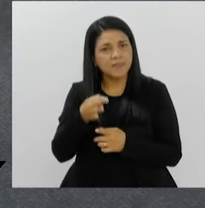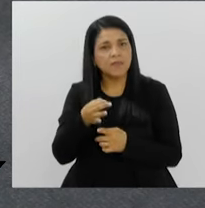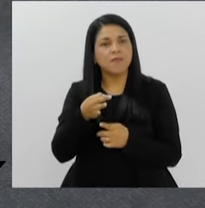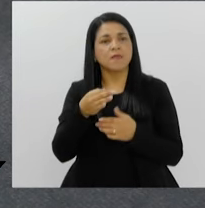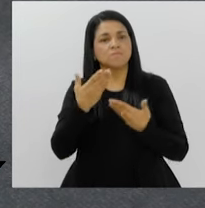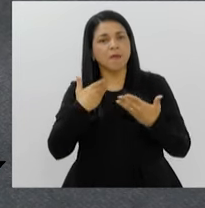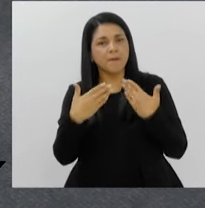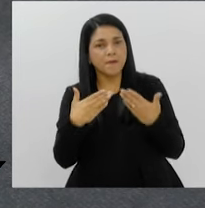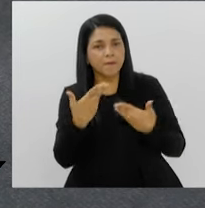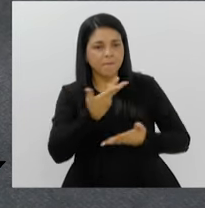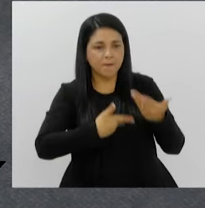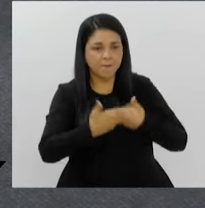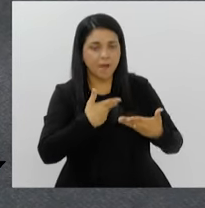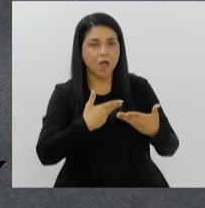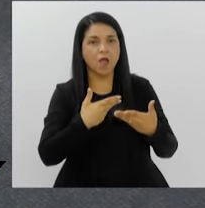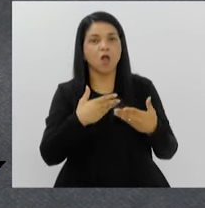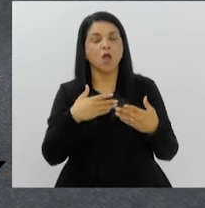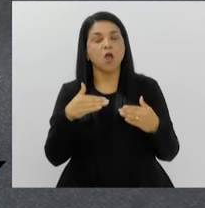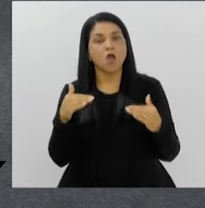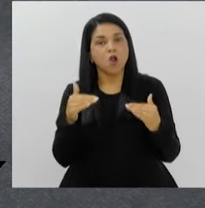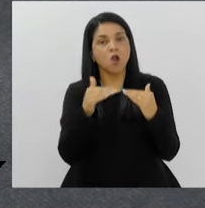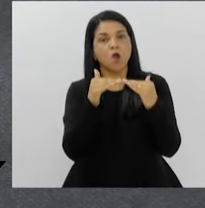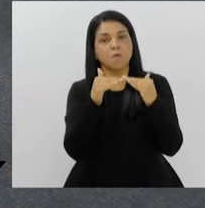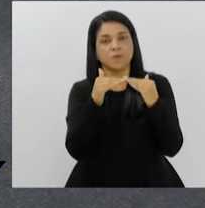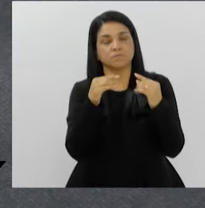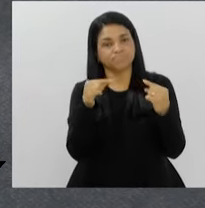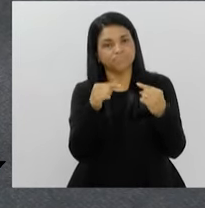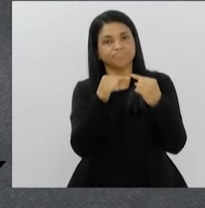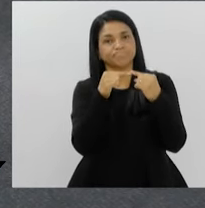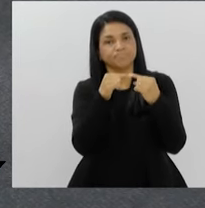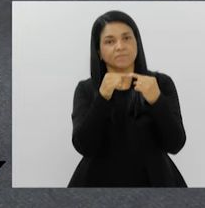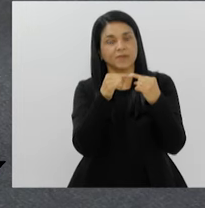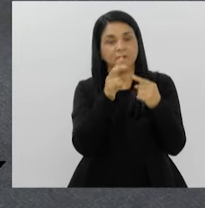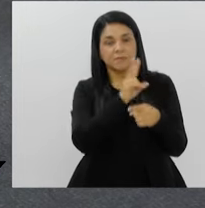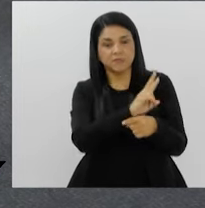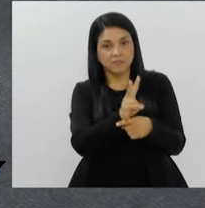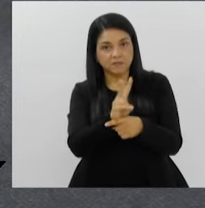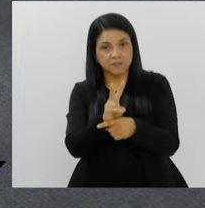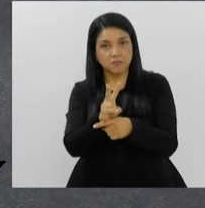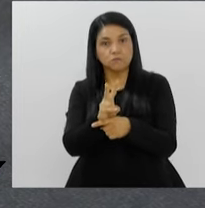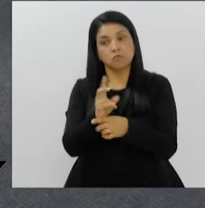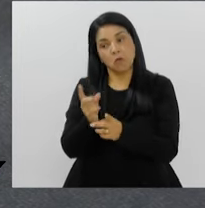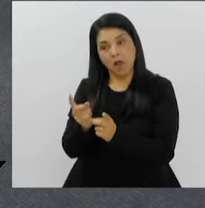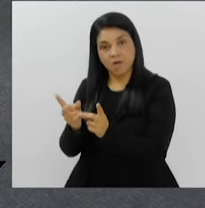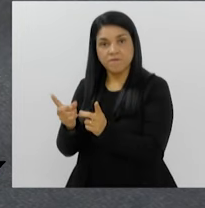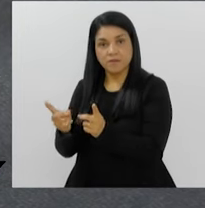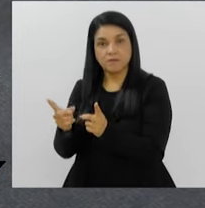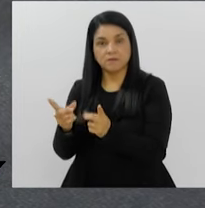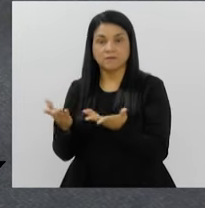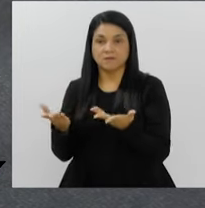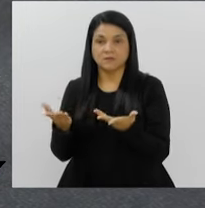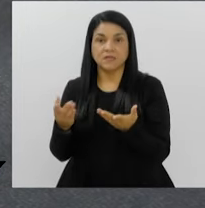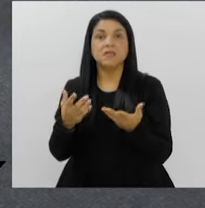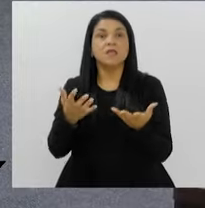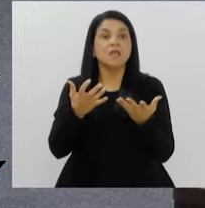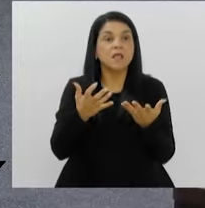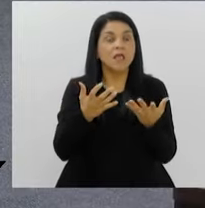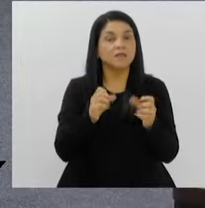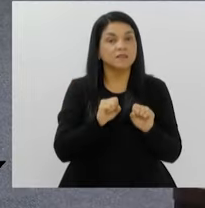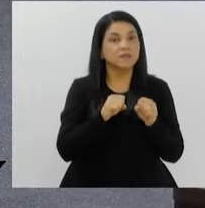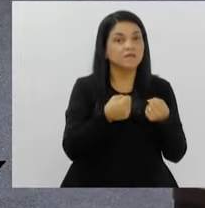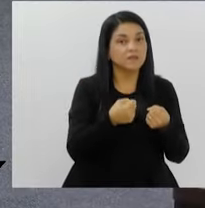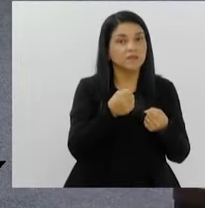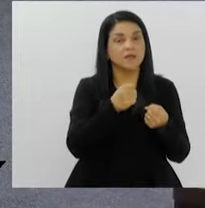você combine a preservação com a produção. Quem não quer produção, emprego e alimento? Quem não quer defender